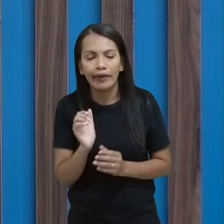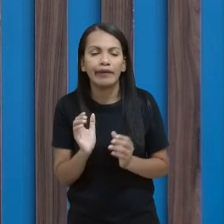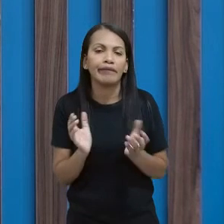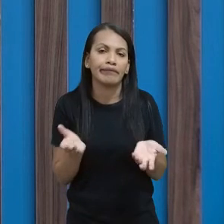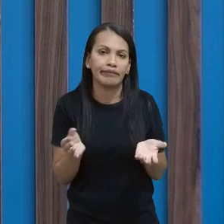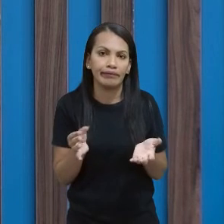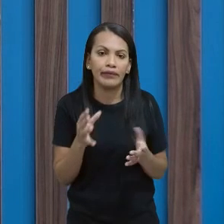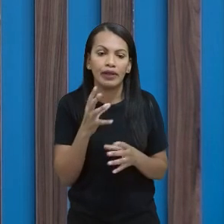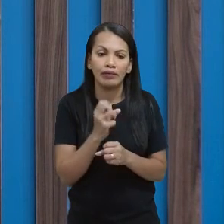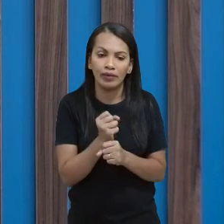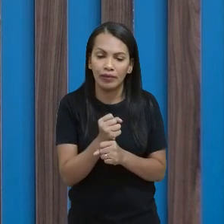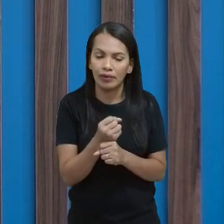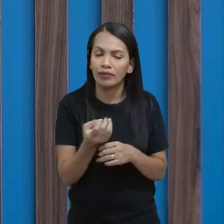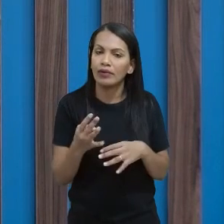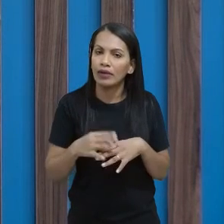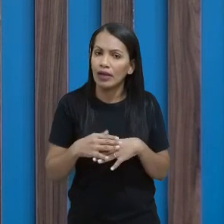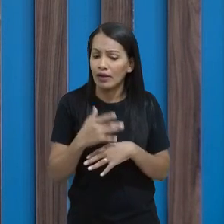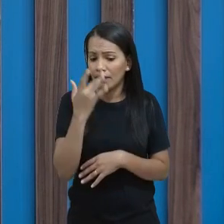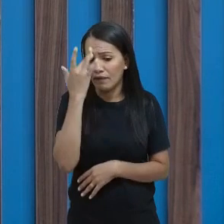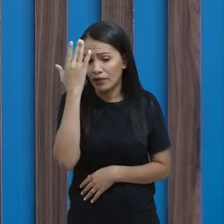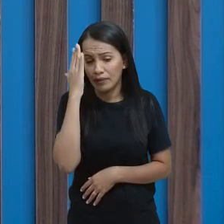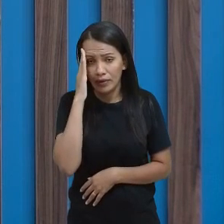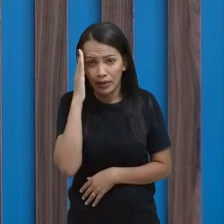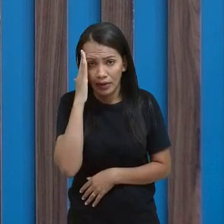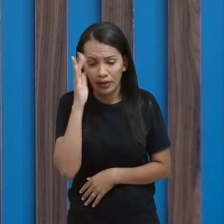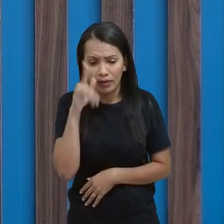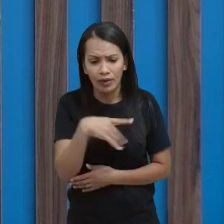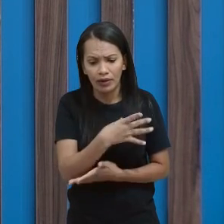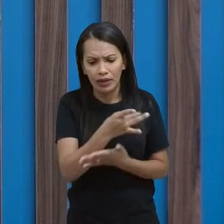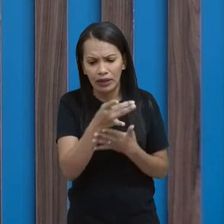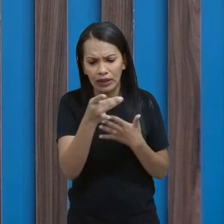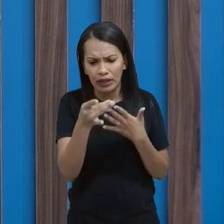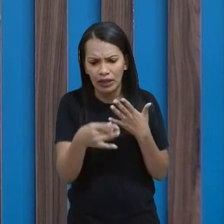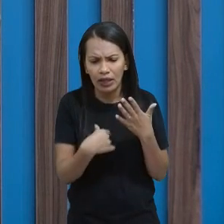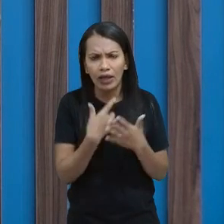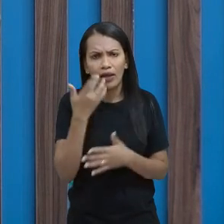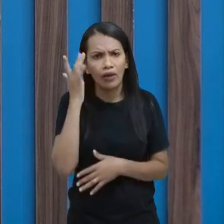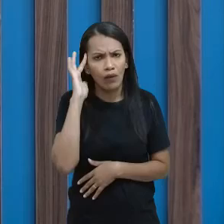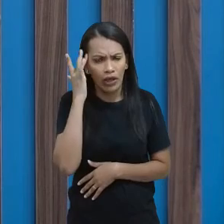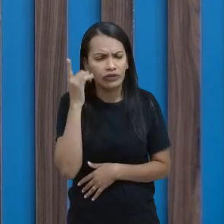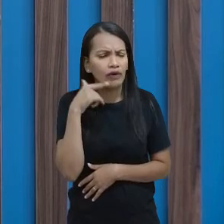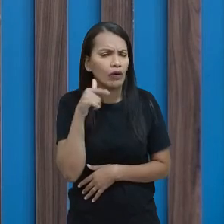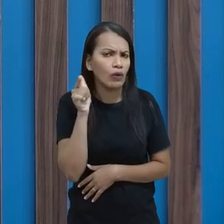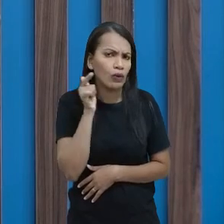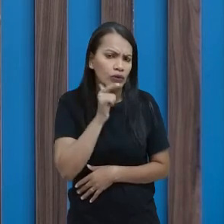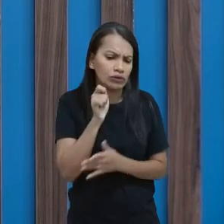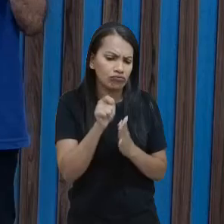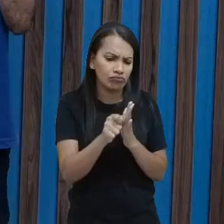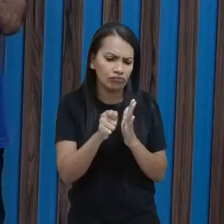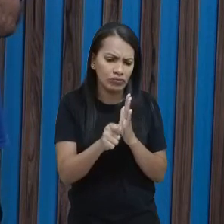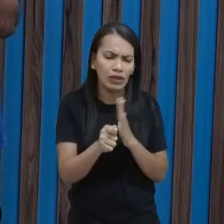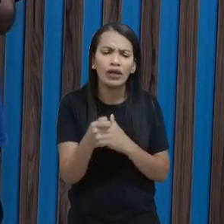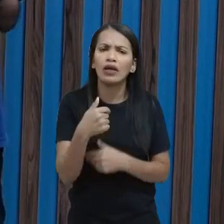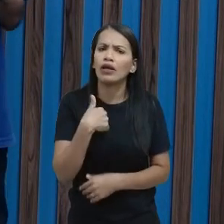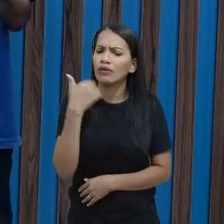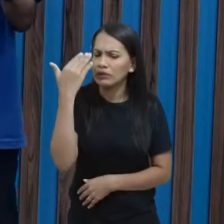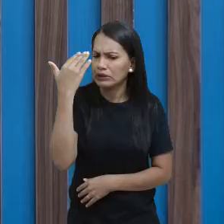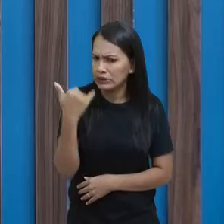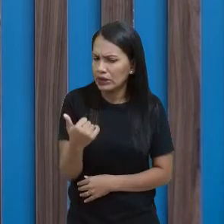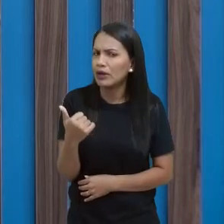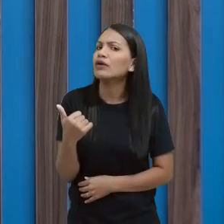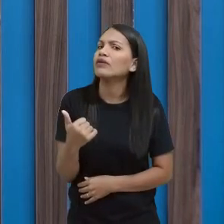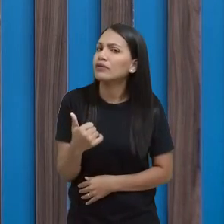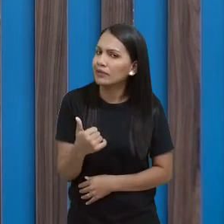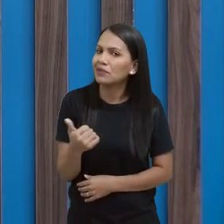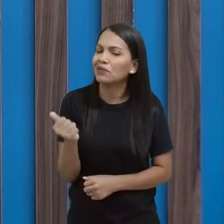fórmula, e fica fácil para ele compreender. Está bastante detalhado. Eu acho que vão acertar, viu? Eu tenho certeza que o